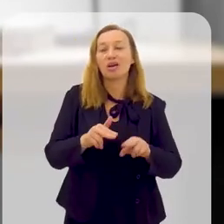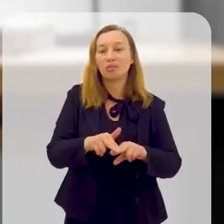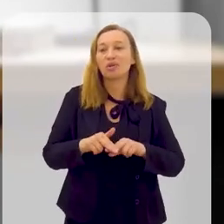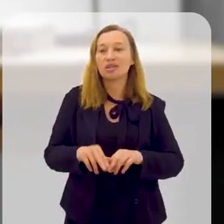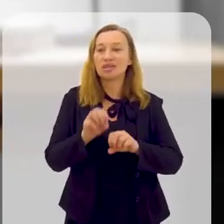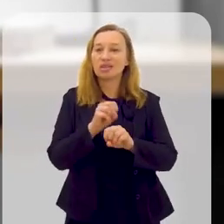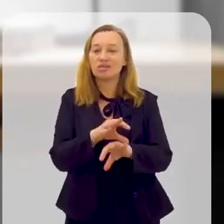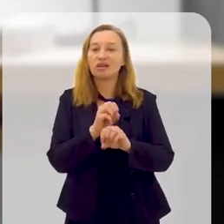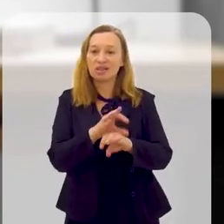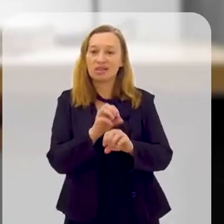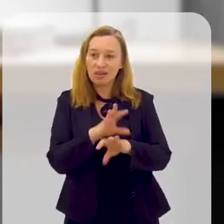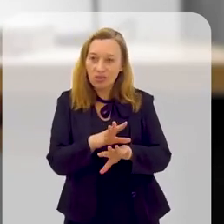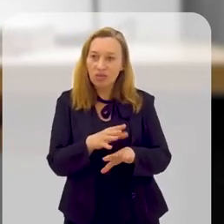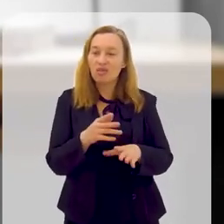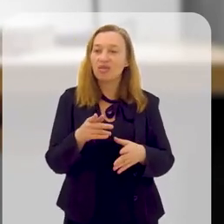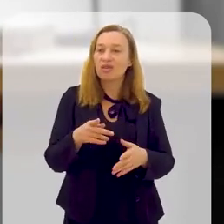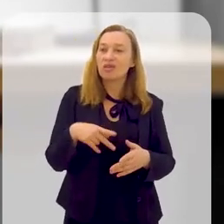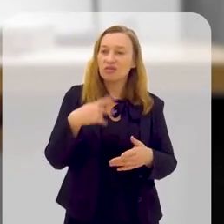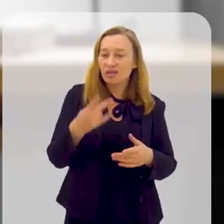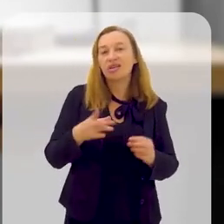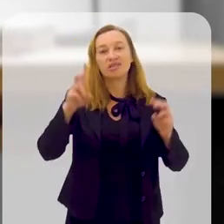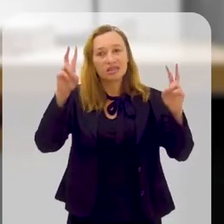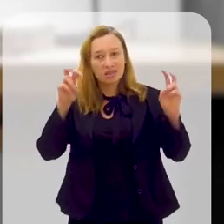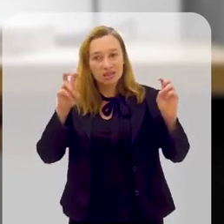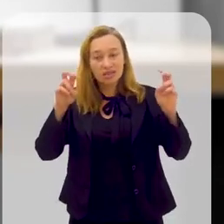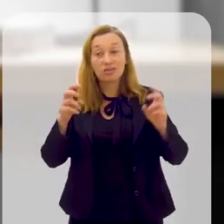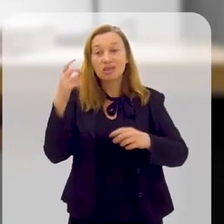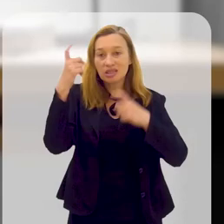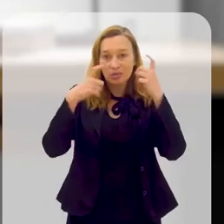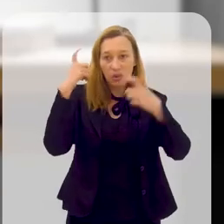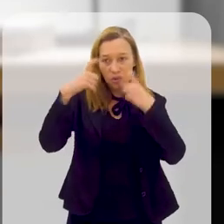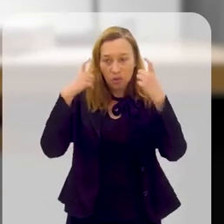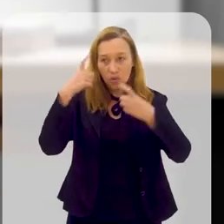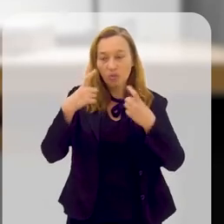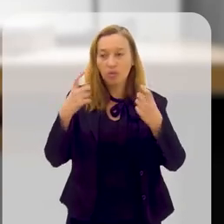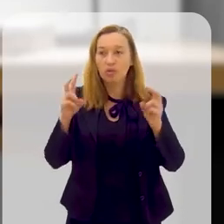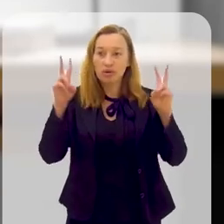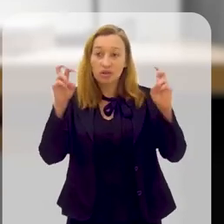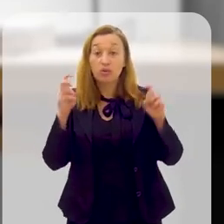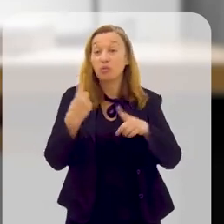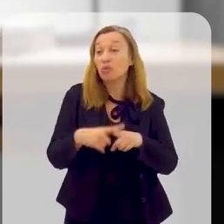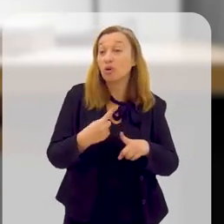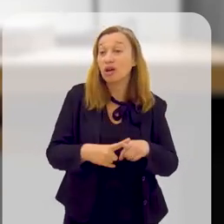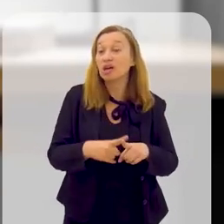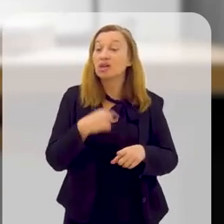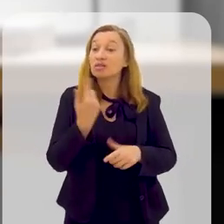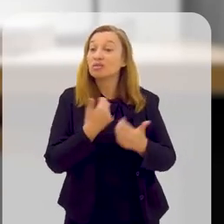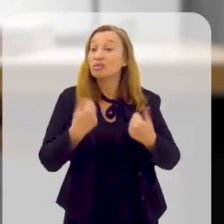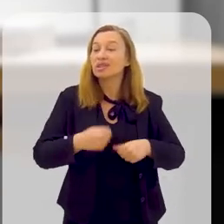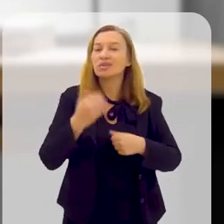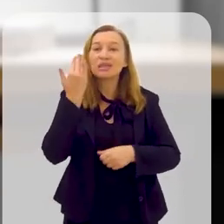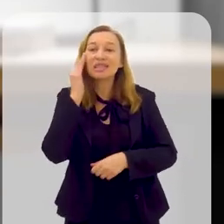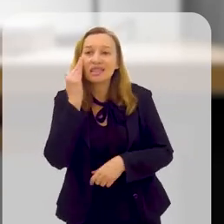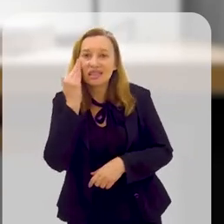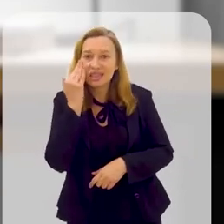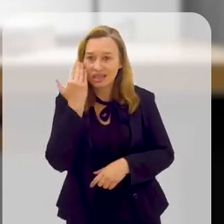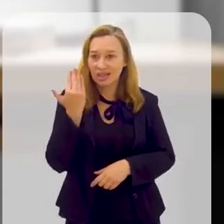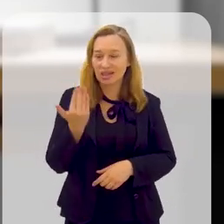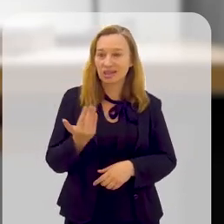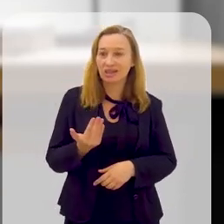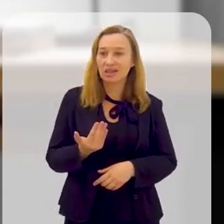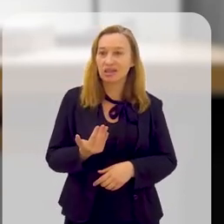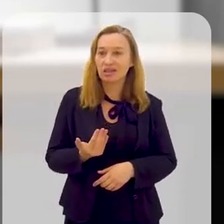a sociedade por isso que a educação trata tanto desse assunto se preocupa tanto com esse assunto porque a gente precisa